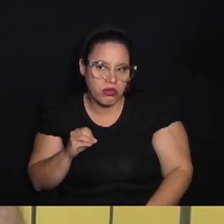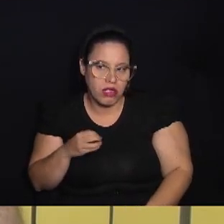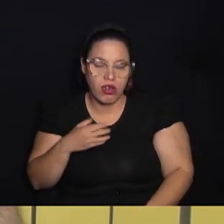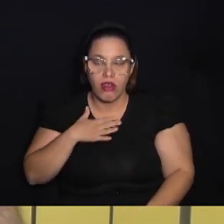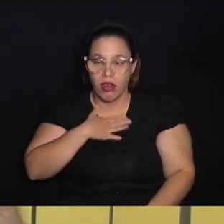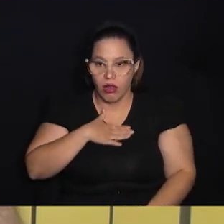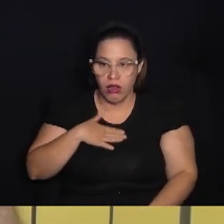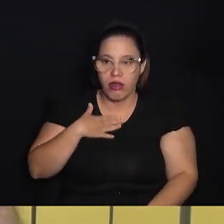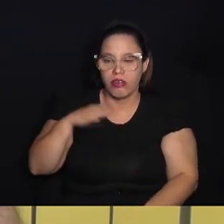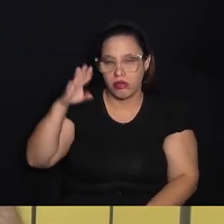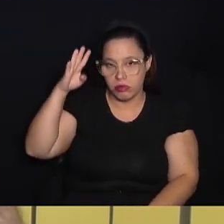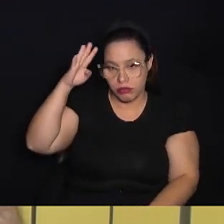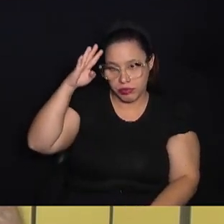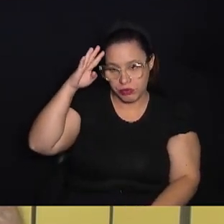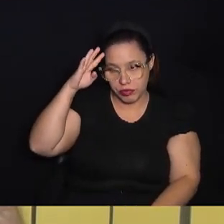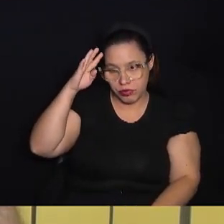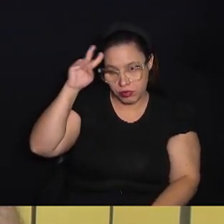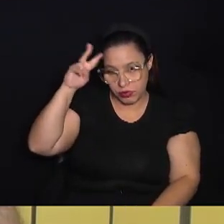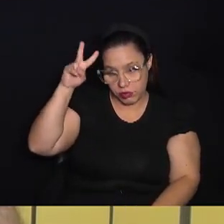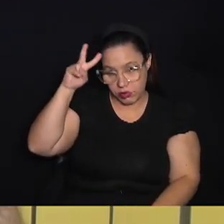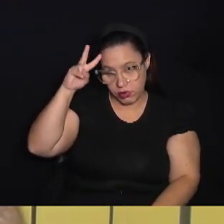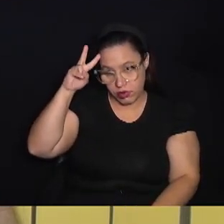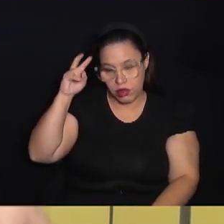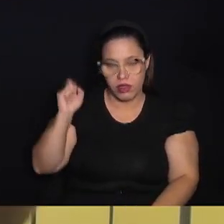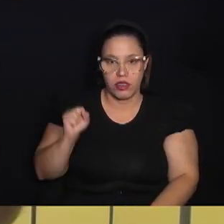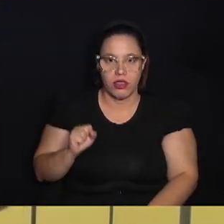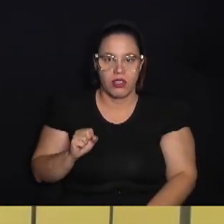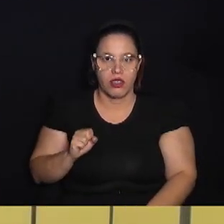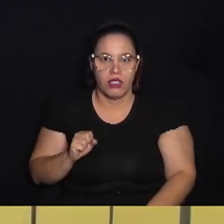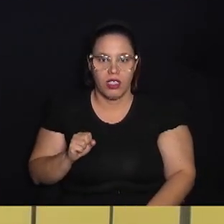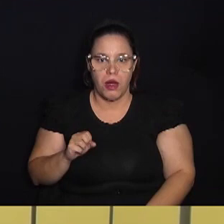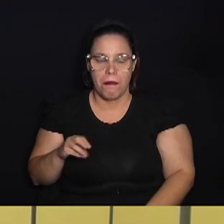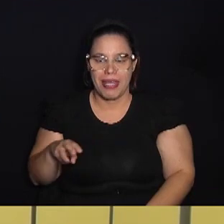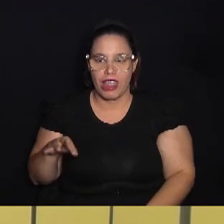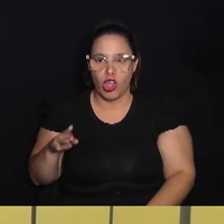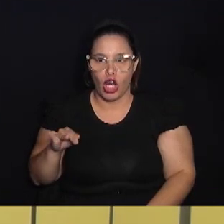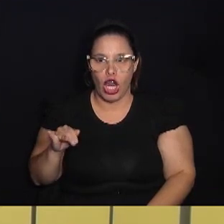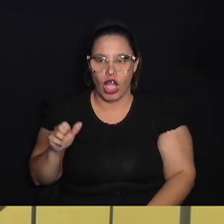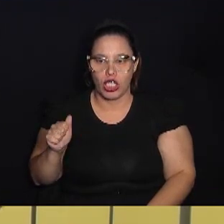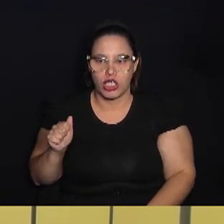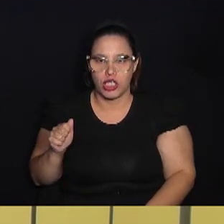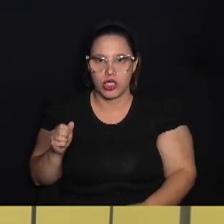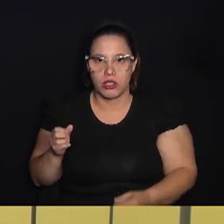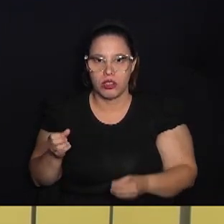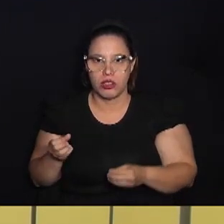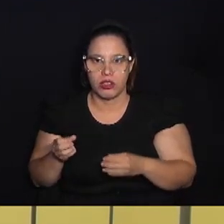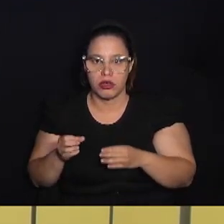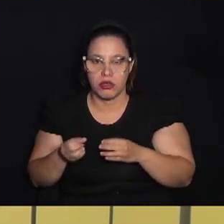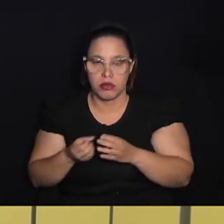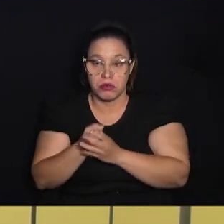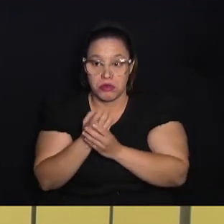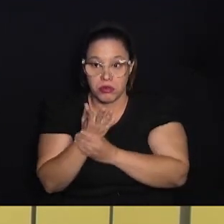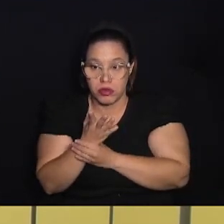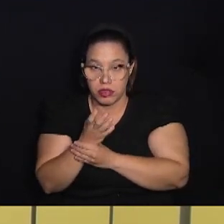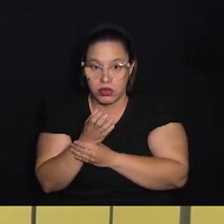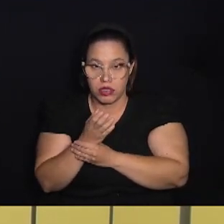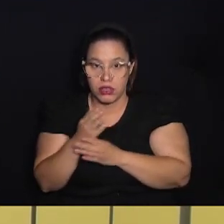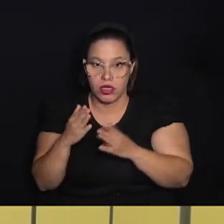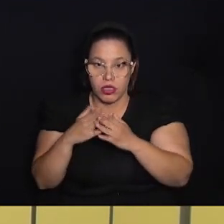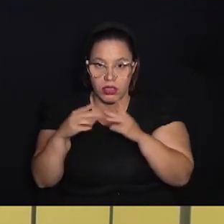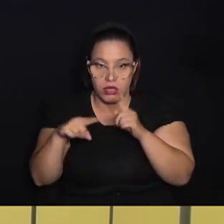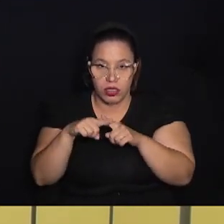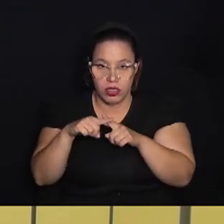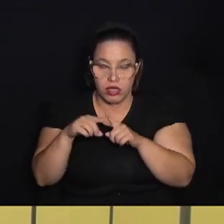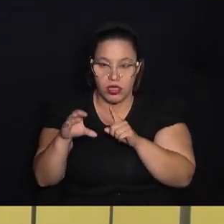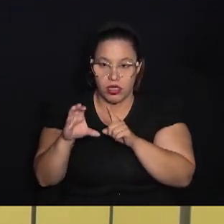catedral desde sua formação tem uma história que é mitológica que dialoga muito com a concepção da catedral especialmente com a consagração de Nossa Senhora da